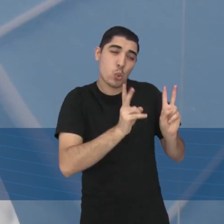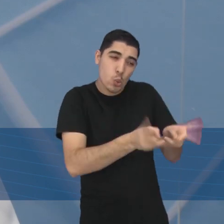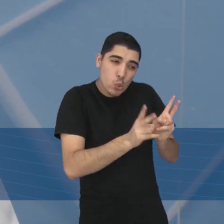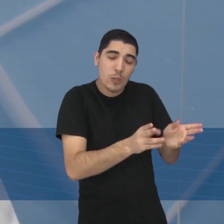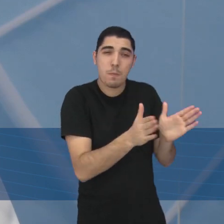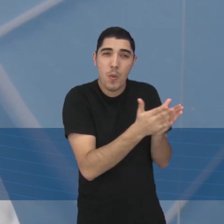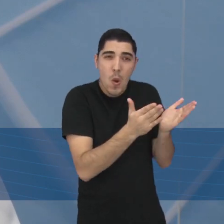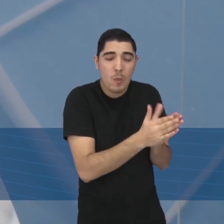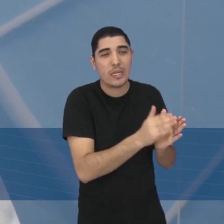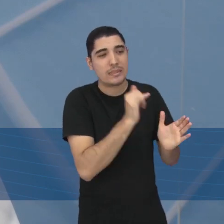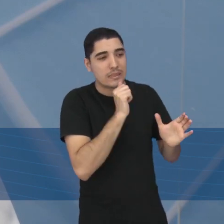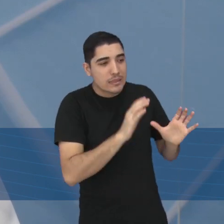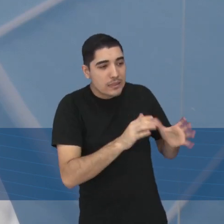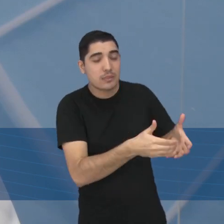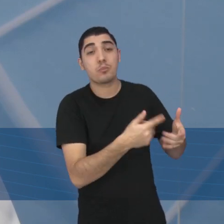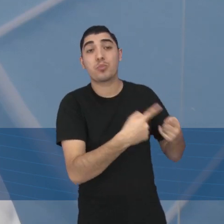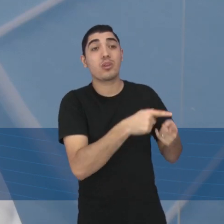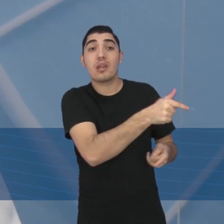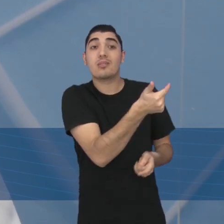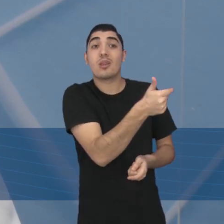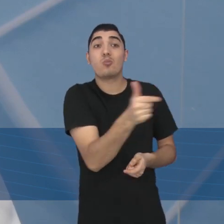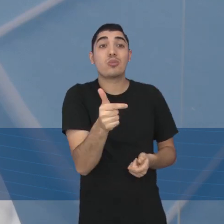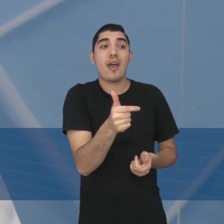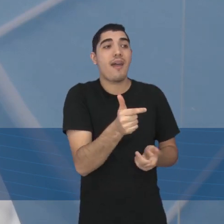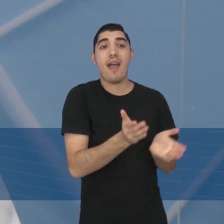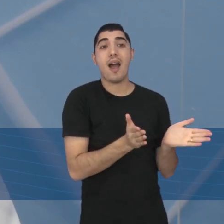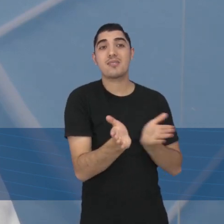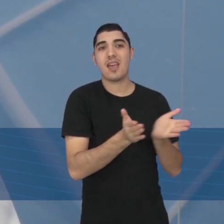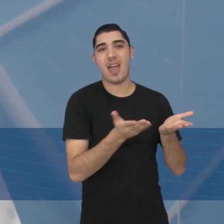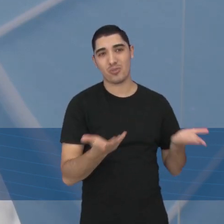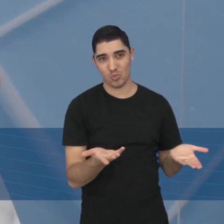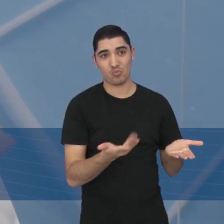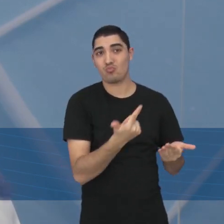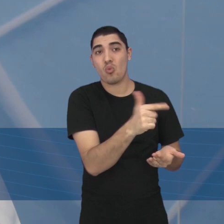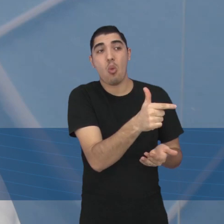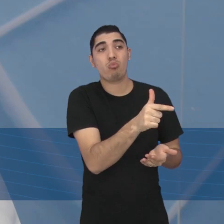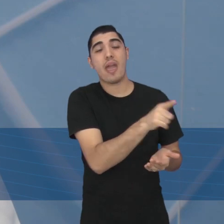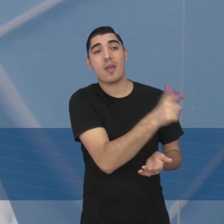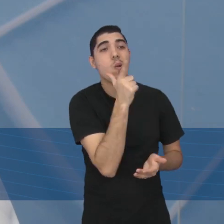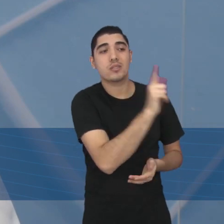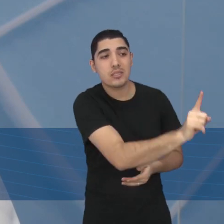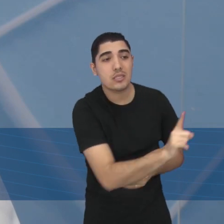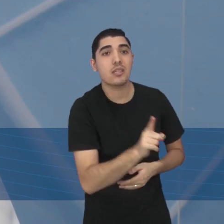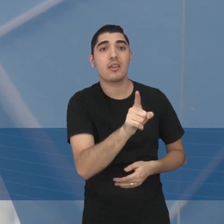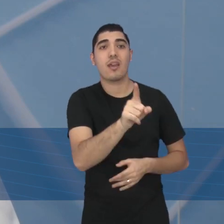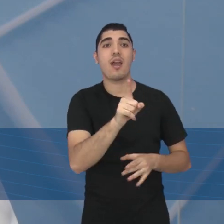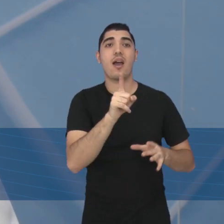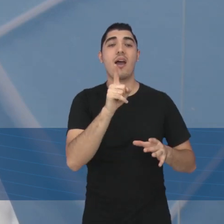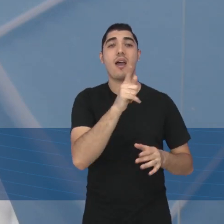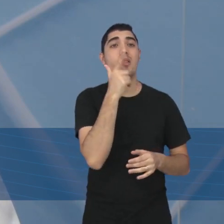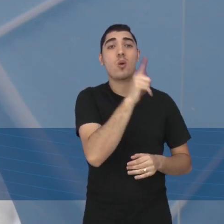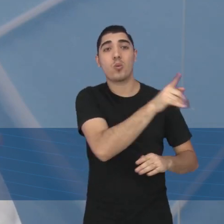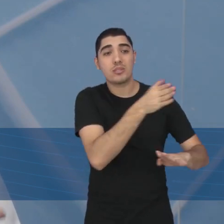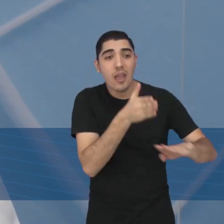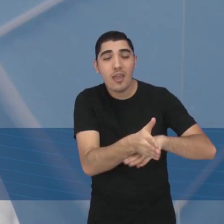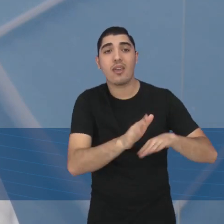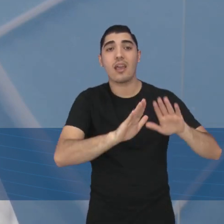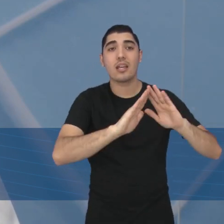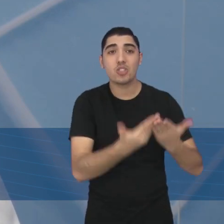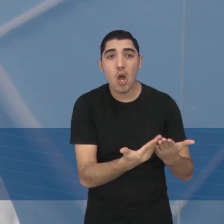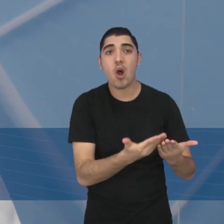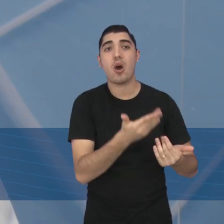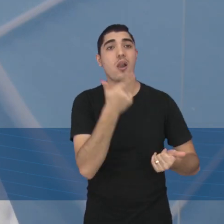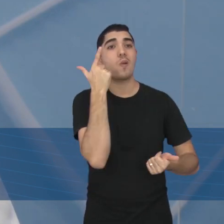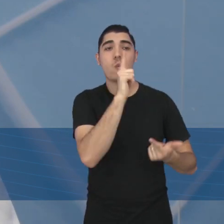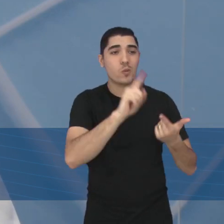sendo um nível mais baixo porque ela não tem acesso. Justamente, né, volta lá no passado a falta de conscientização, não ter acesso a essa